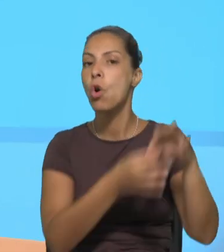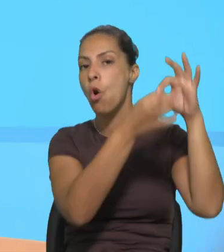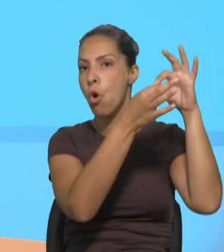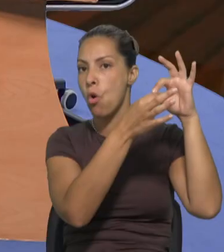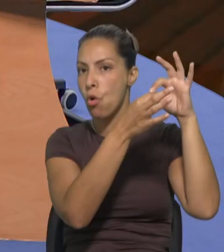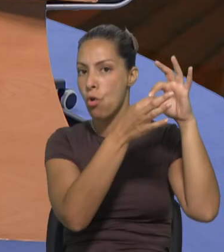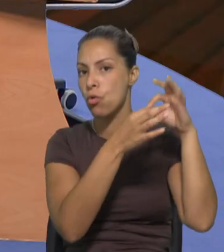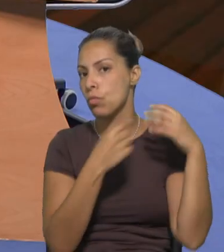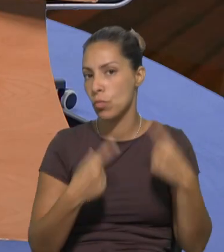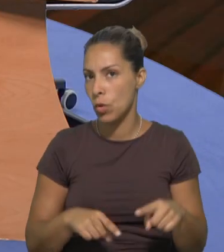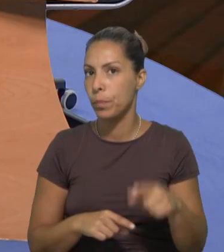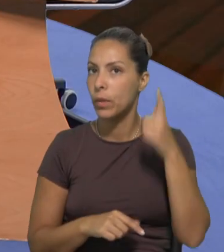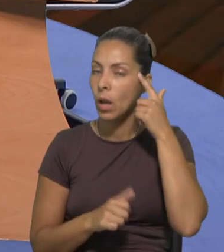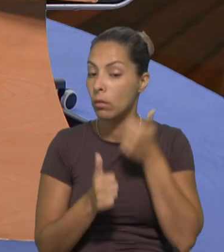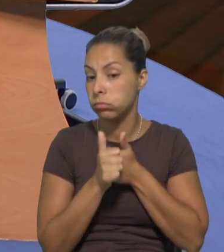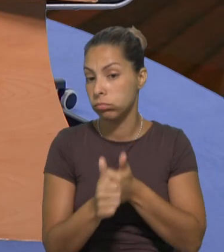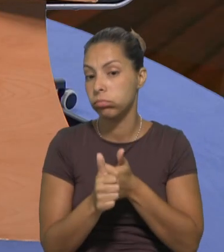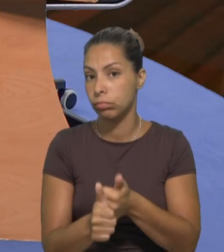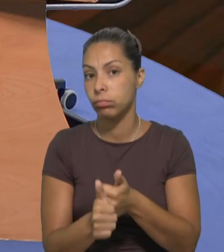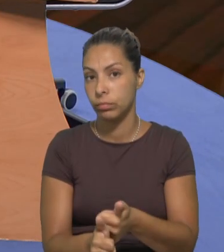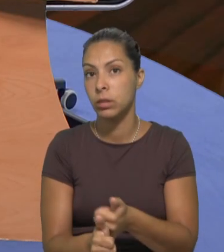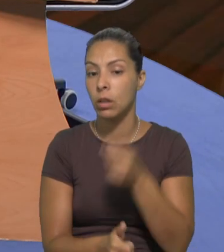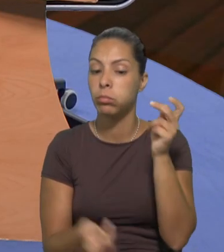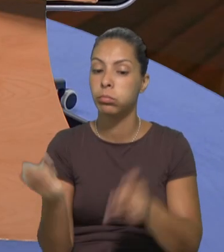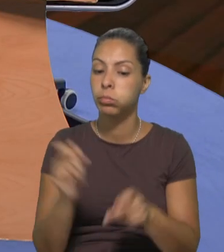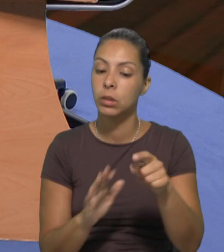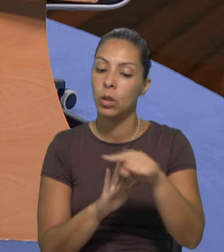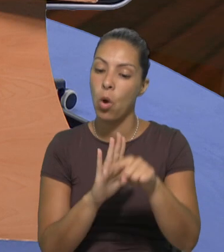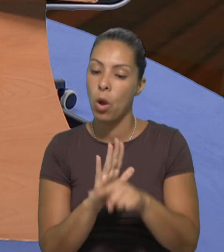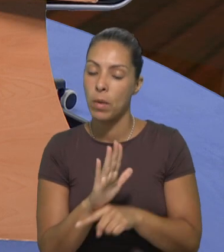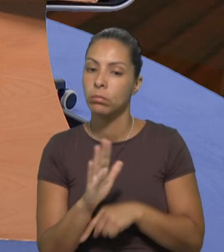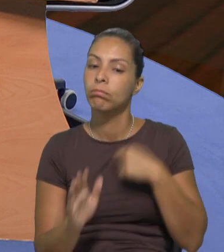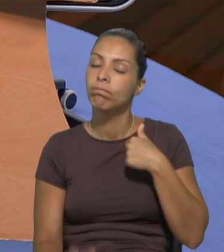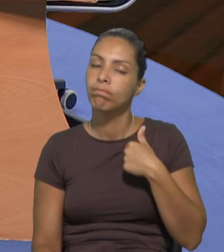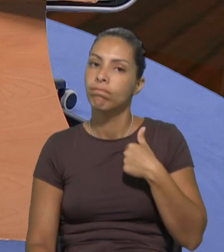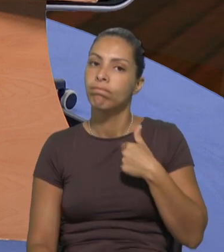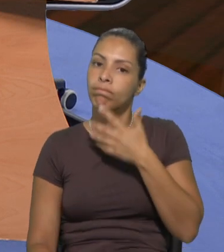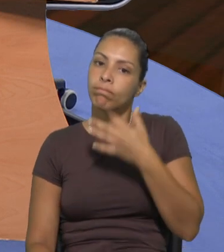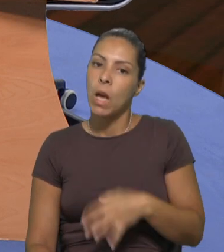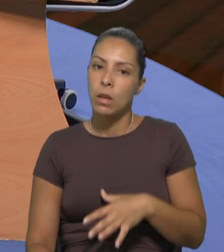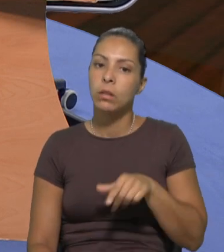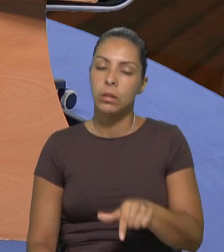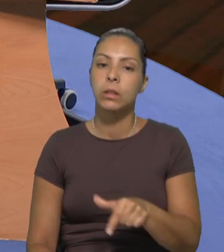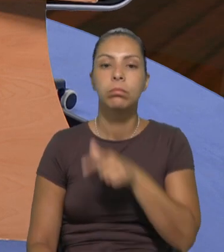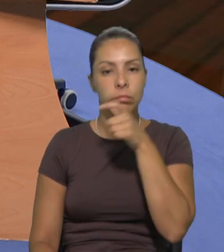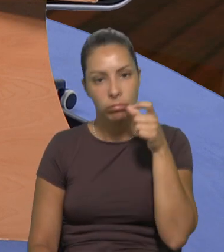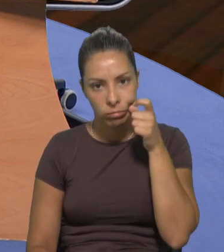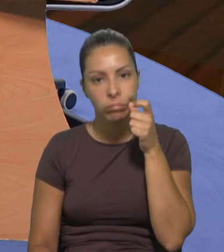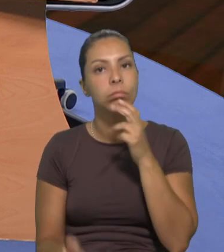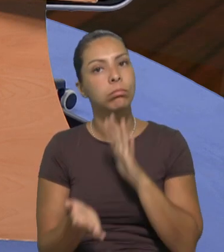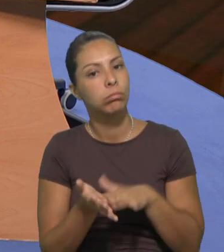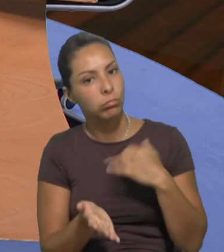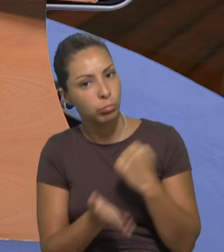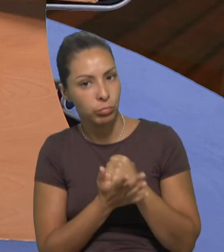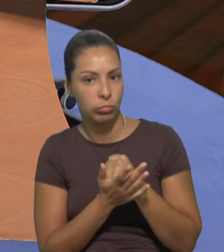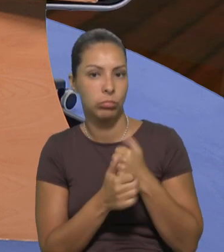cingir-me a cumprir uma série de normas, garantindo que eu cumpro e sou fiel desse ponto de